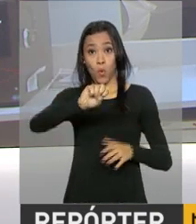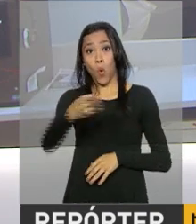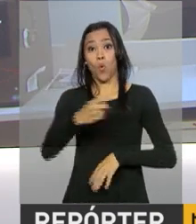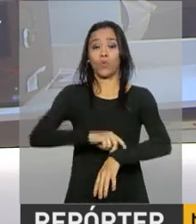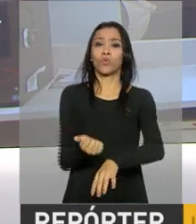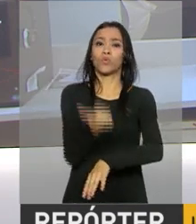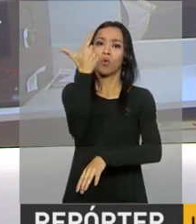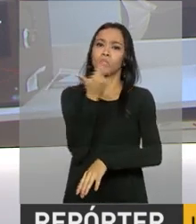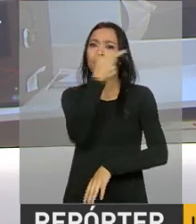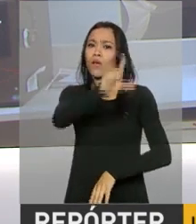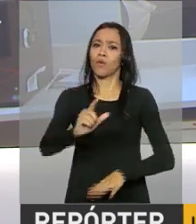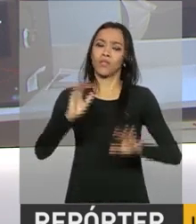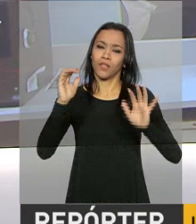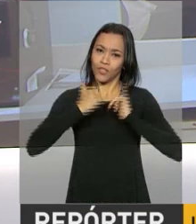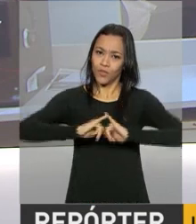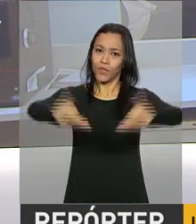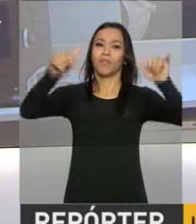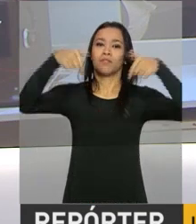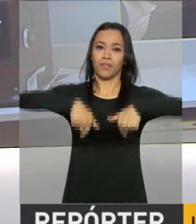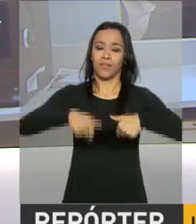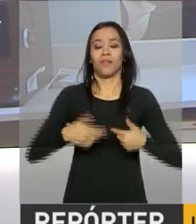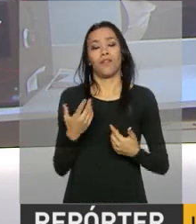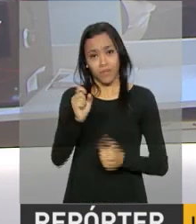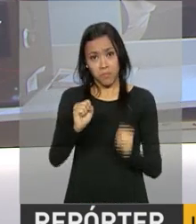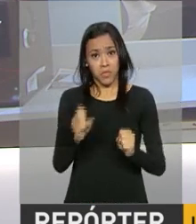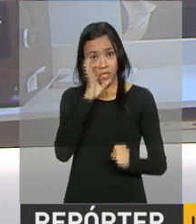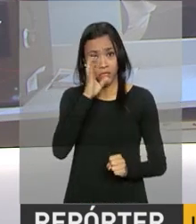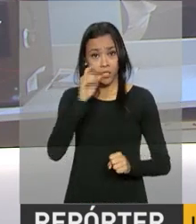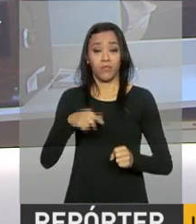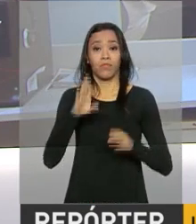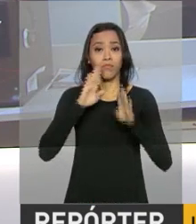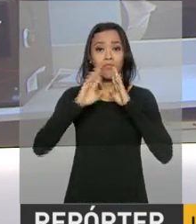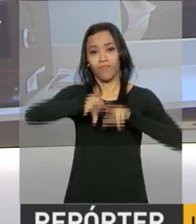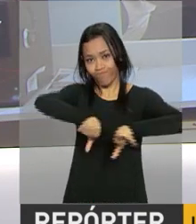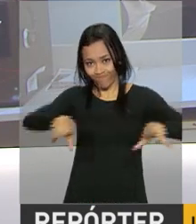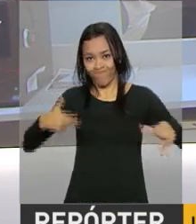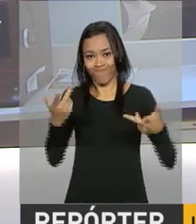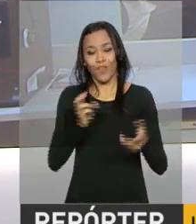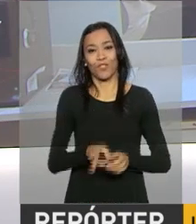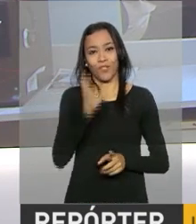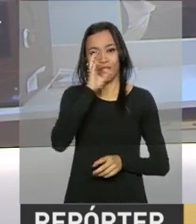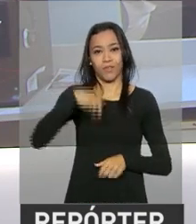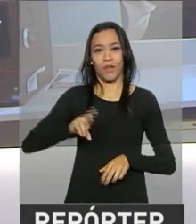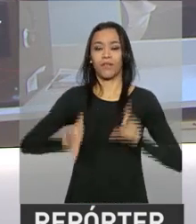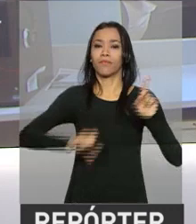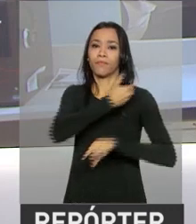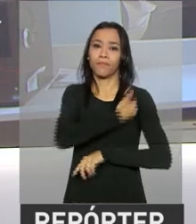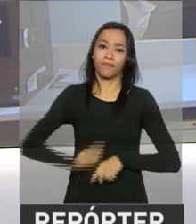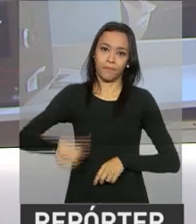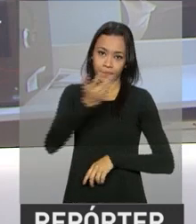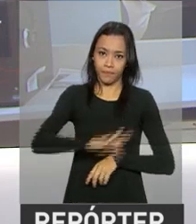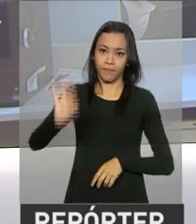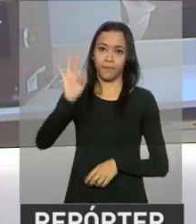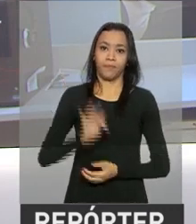ao meiodia na próxim edição do Rep NBR acompanhe também as novidades em nossas redes sociais com a gente NBR a TV